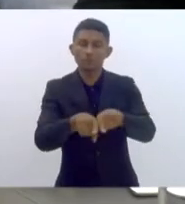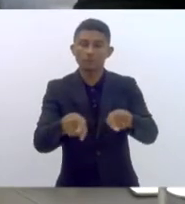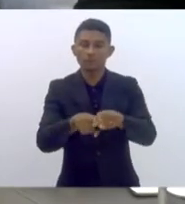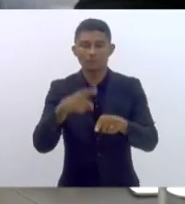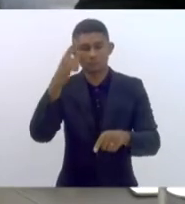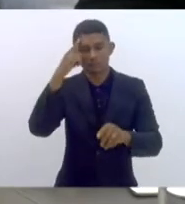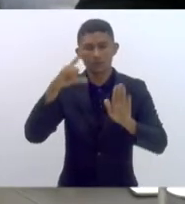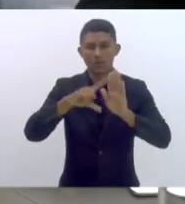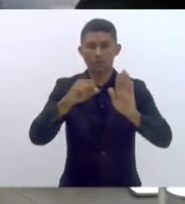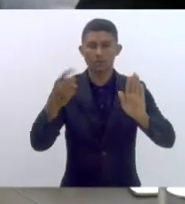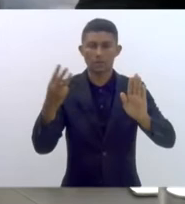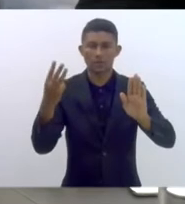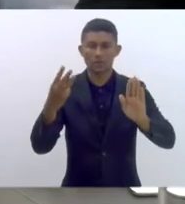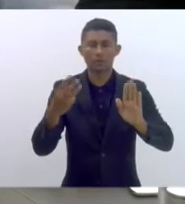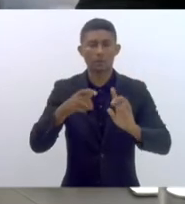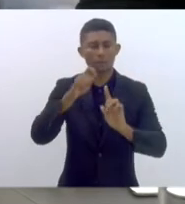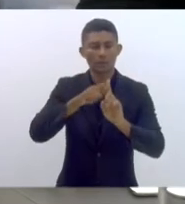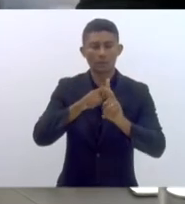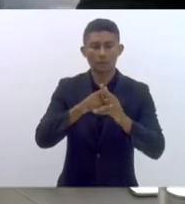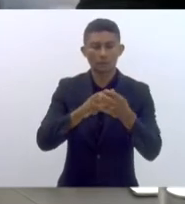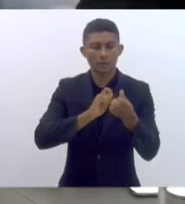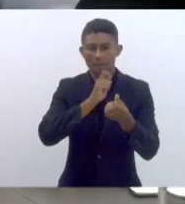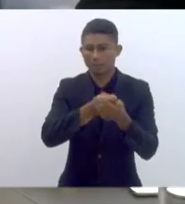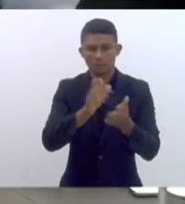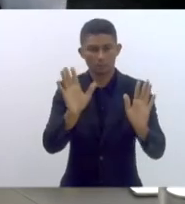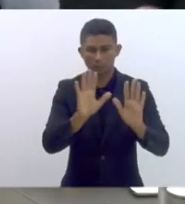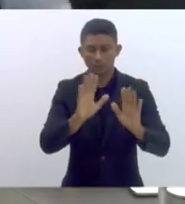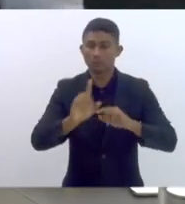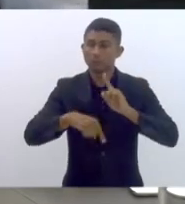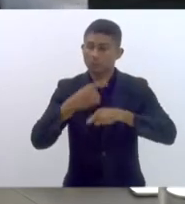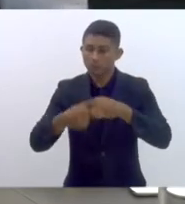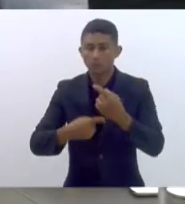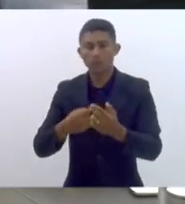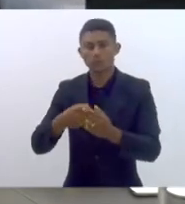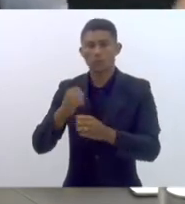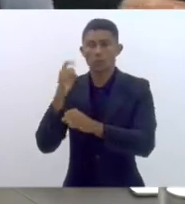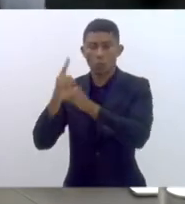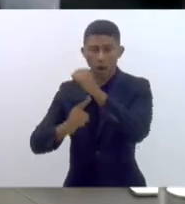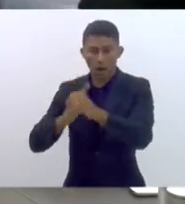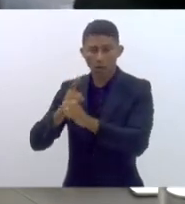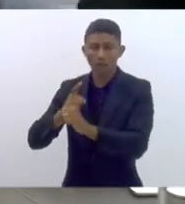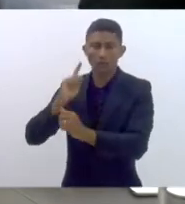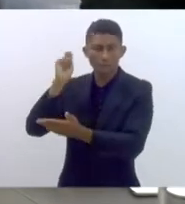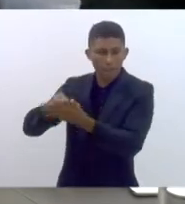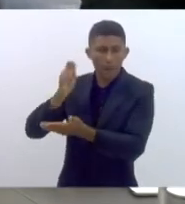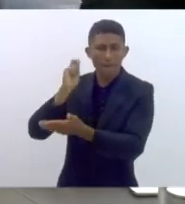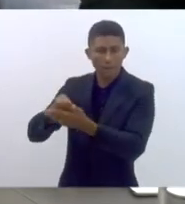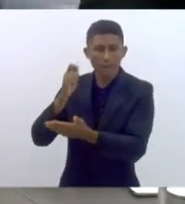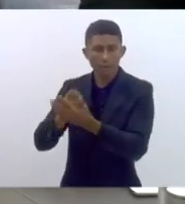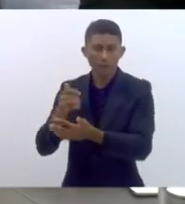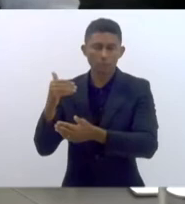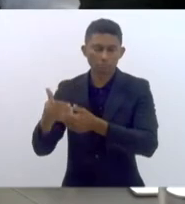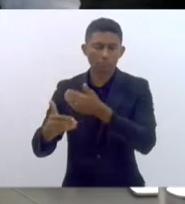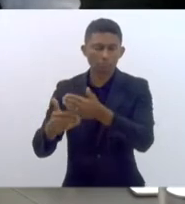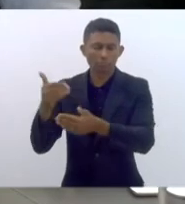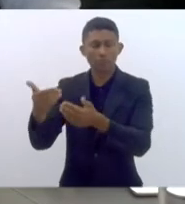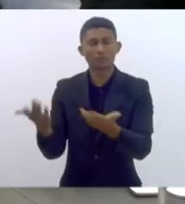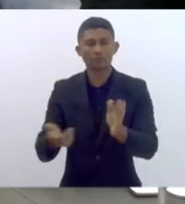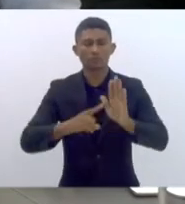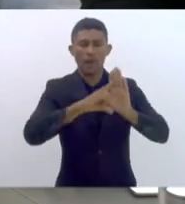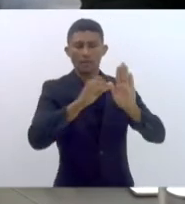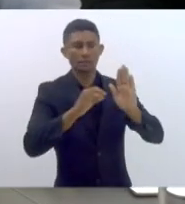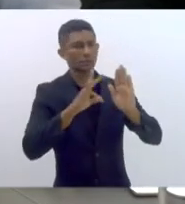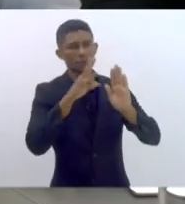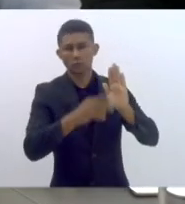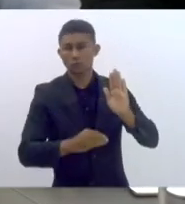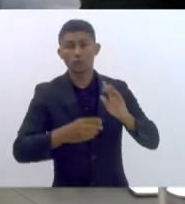artigo 3º, 6 meses sem pagar, e depois 1 ano e meio pagando em escadinha, ambos os artigos tinham como contrapartida a